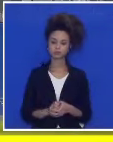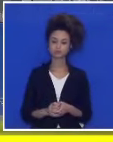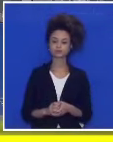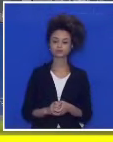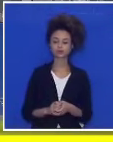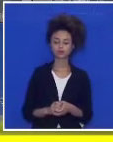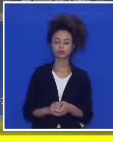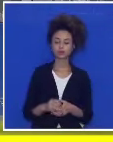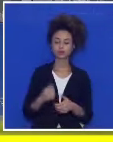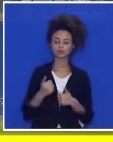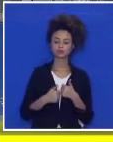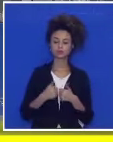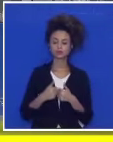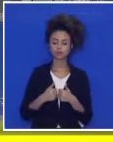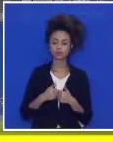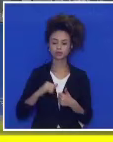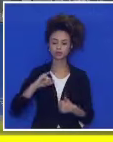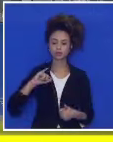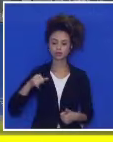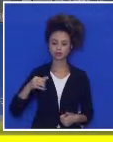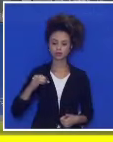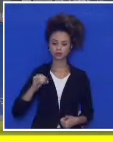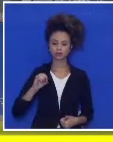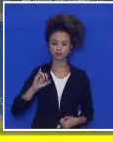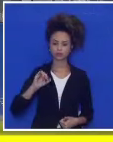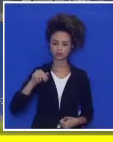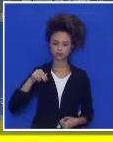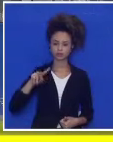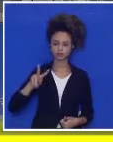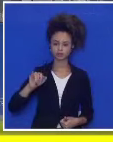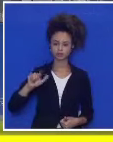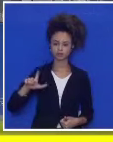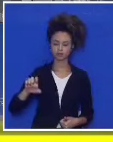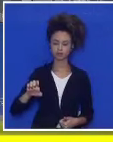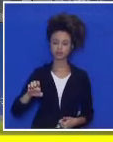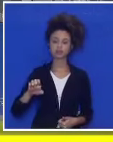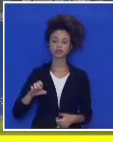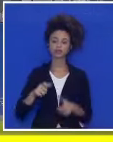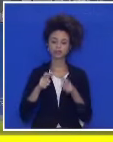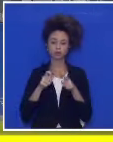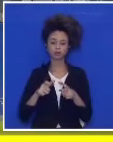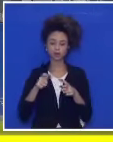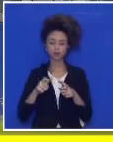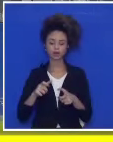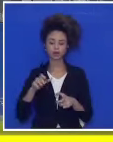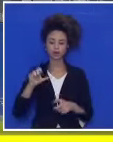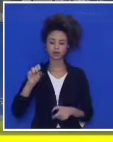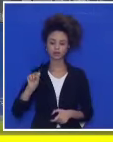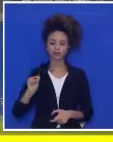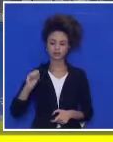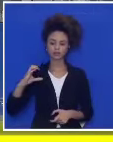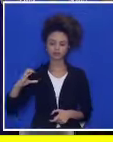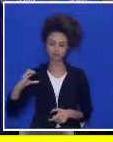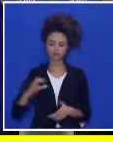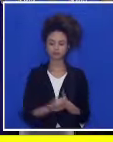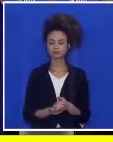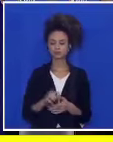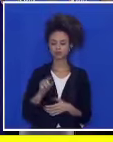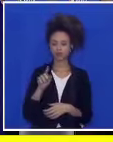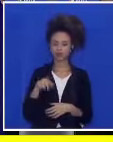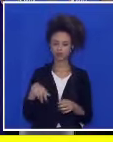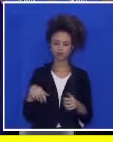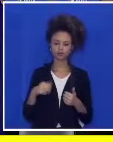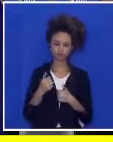E o Time do Coração é Joinville, de Santa Catarina. Joinville, de Santa Catarina, é o Time do